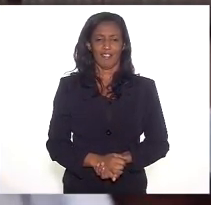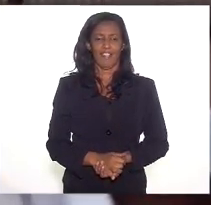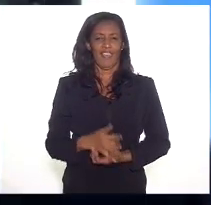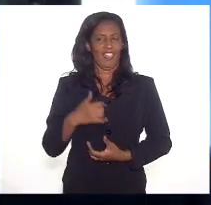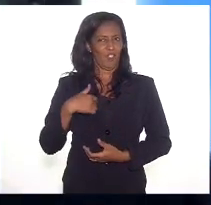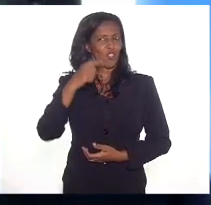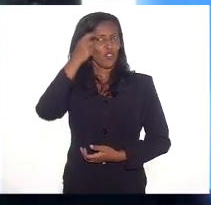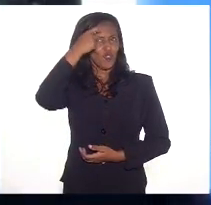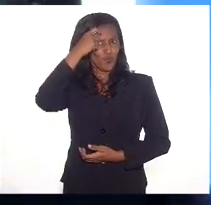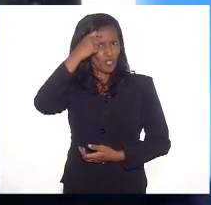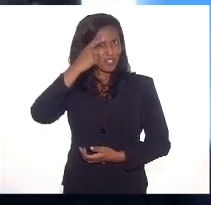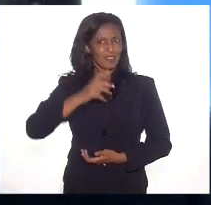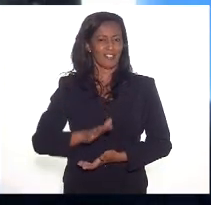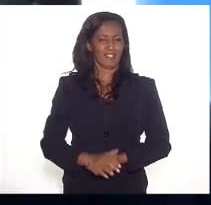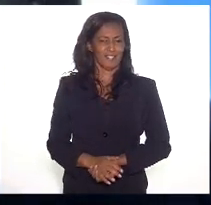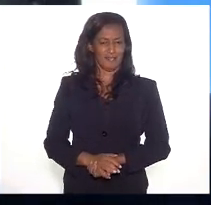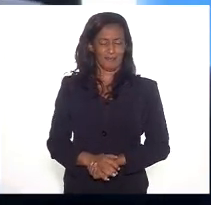presidente? Vamos fazer aí.